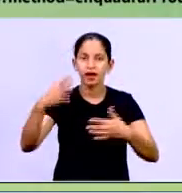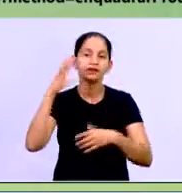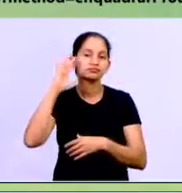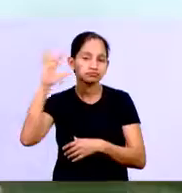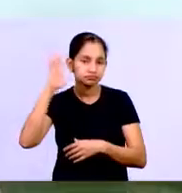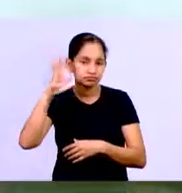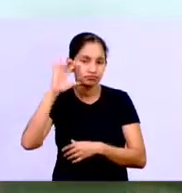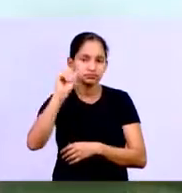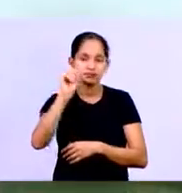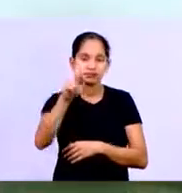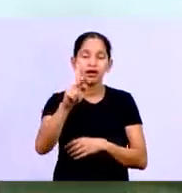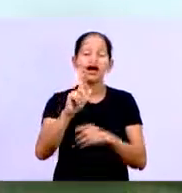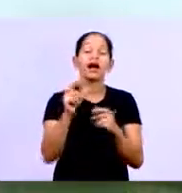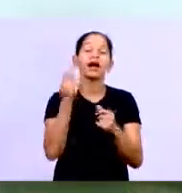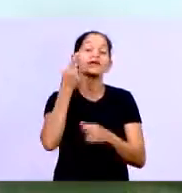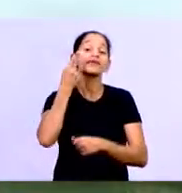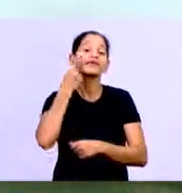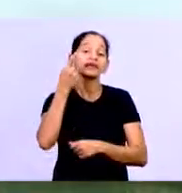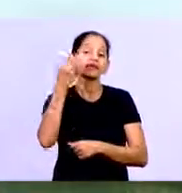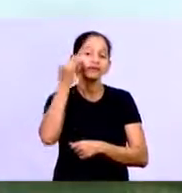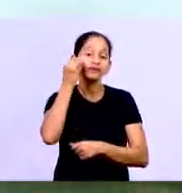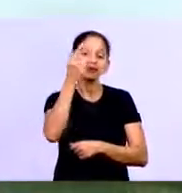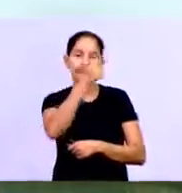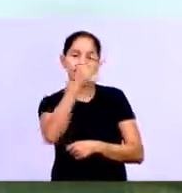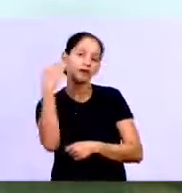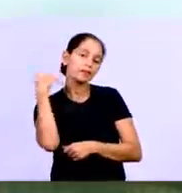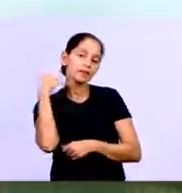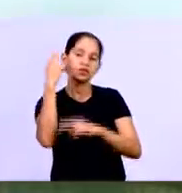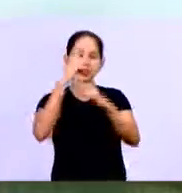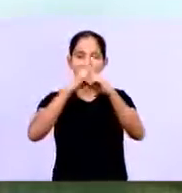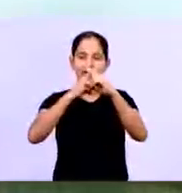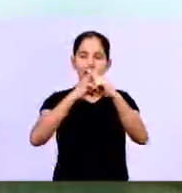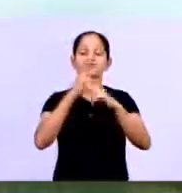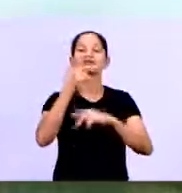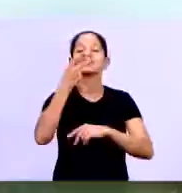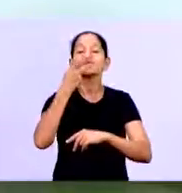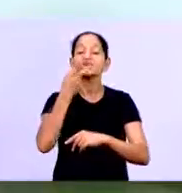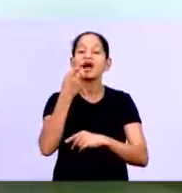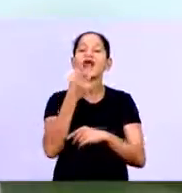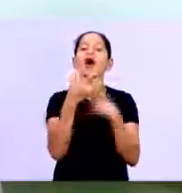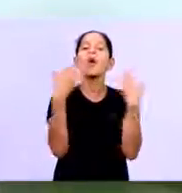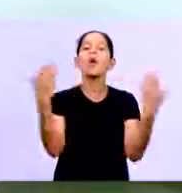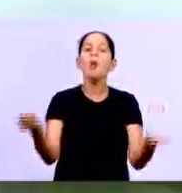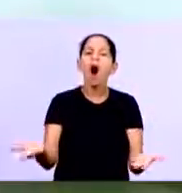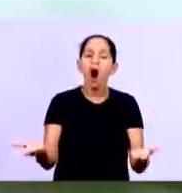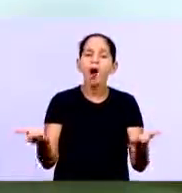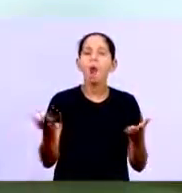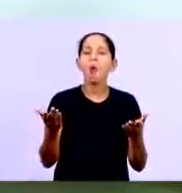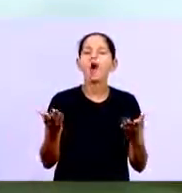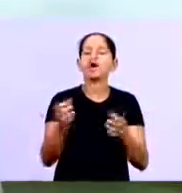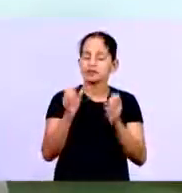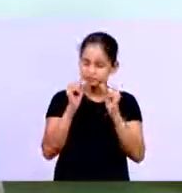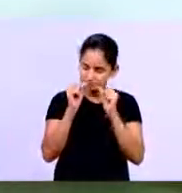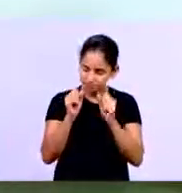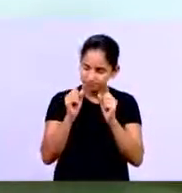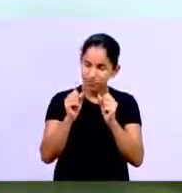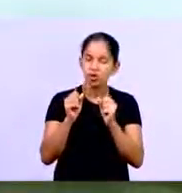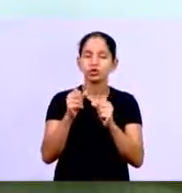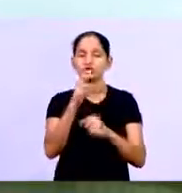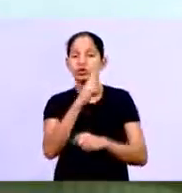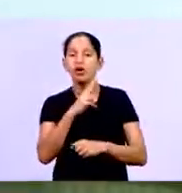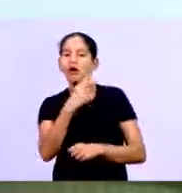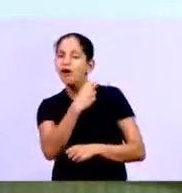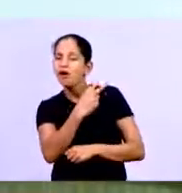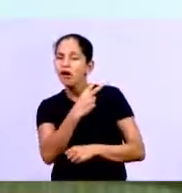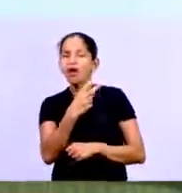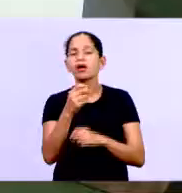na hora que você faz essa simulação no próprio sistema do banco, ele já determina qual é o sistema que o banco, nesse caso do